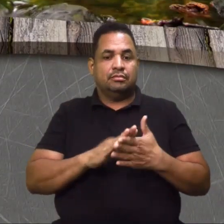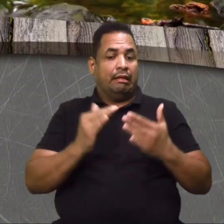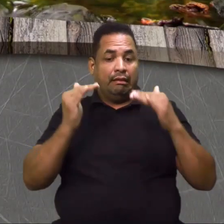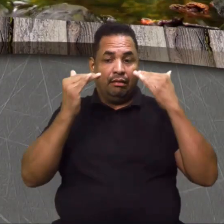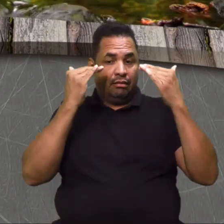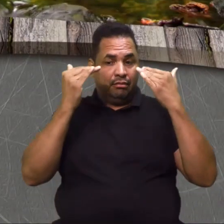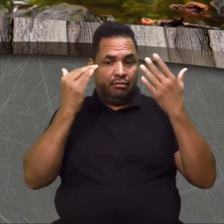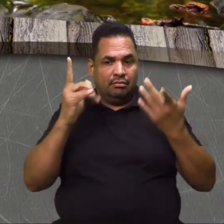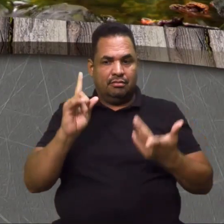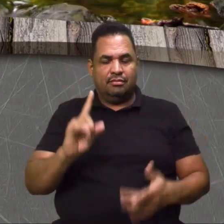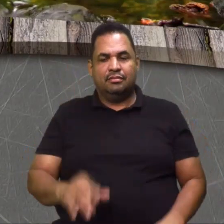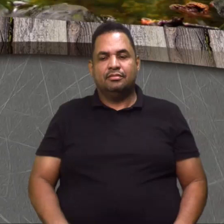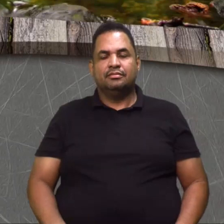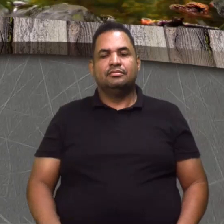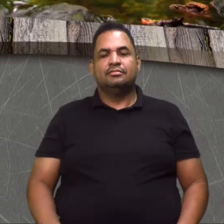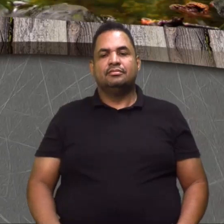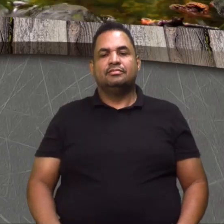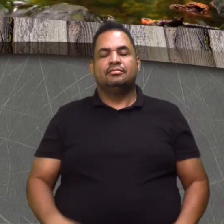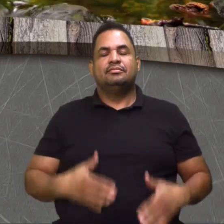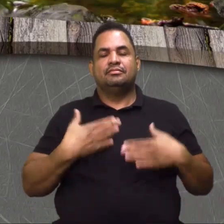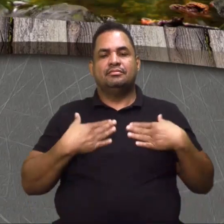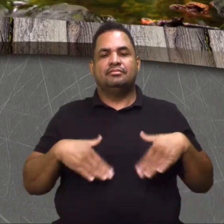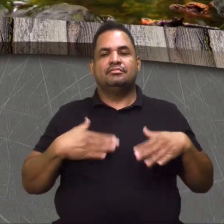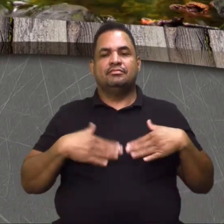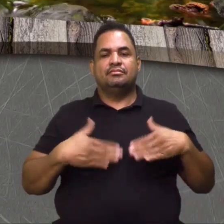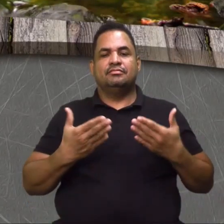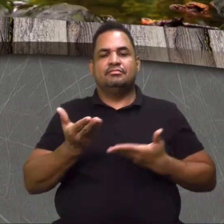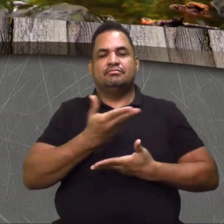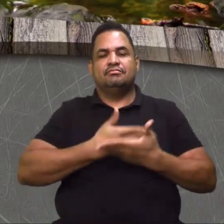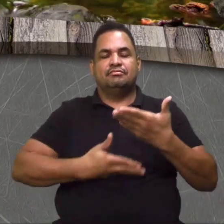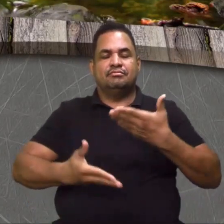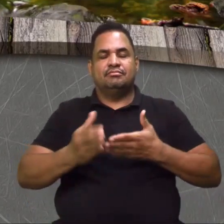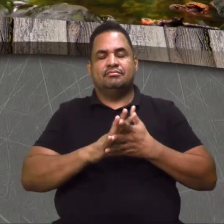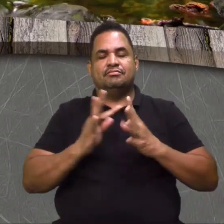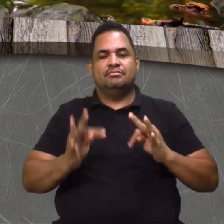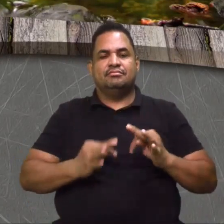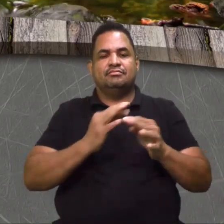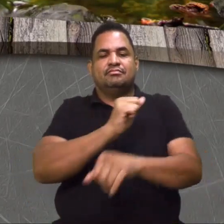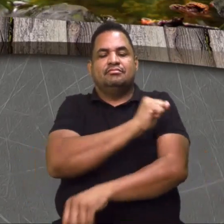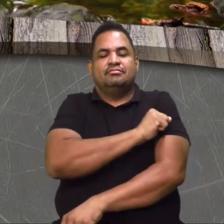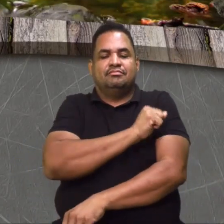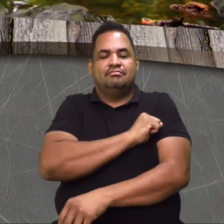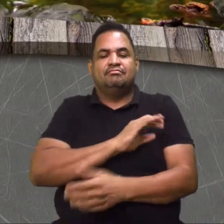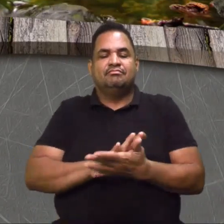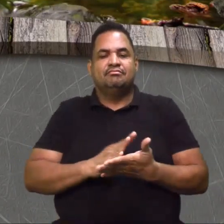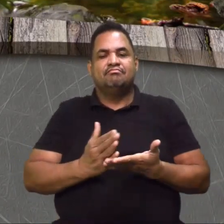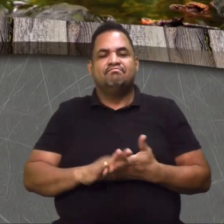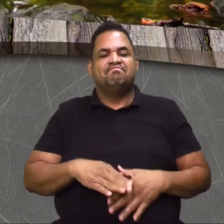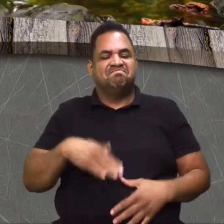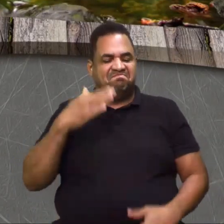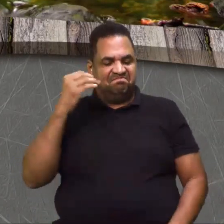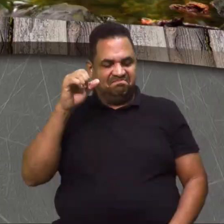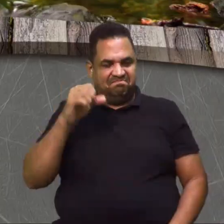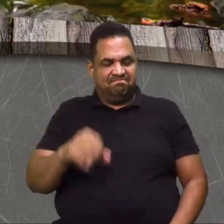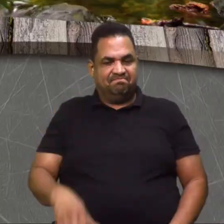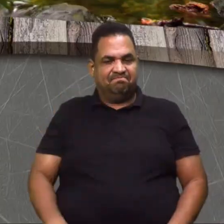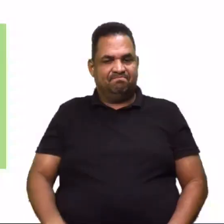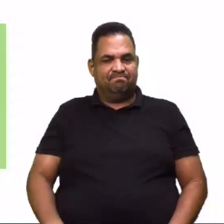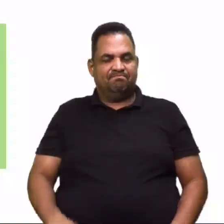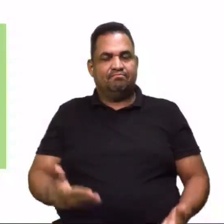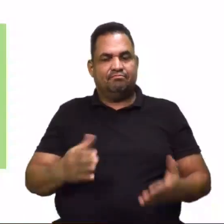perguntas? Não, né? Tranquilo. Menino da mediação tecnológica é fera! Vamos lá para o nosso